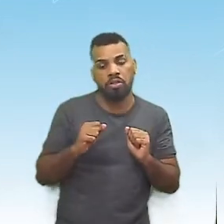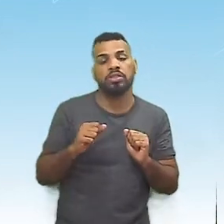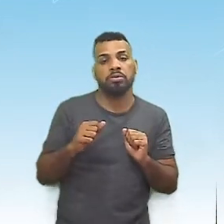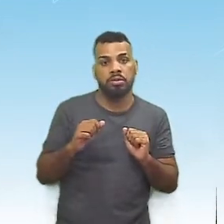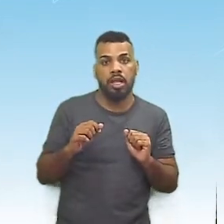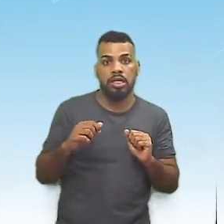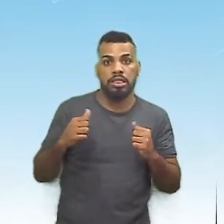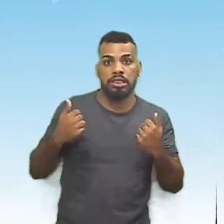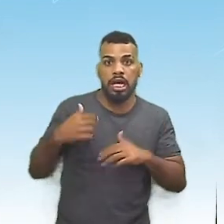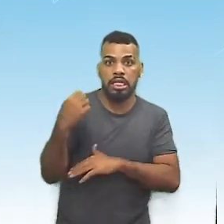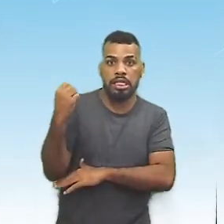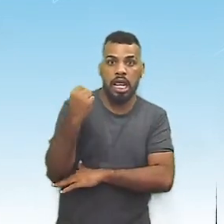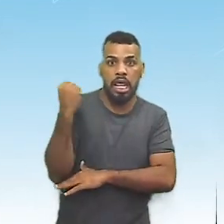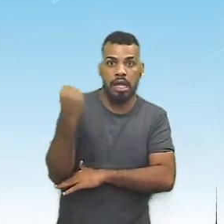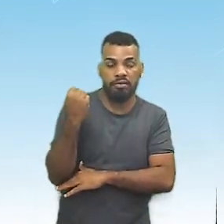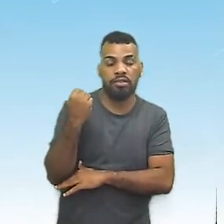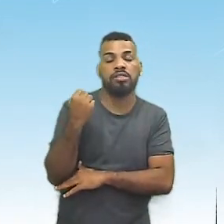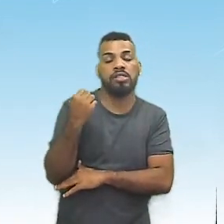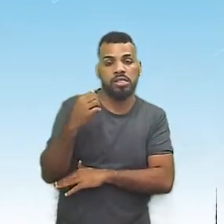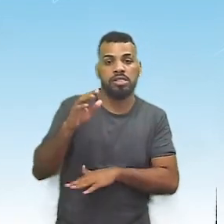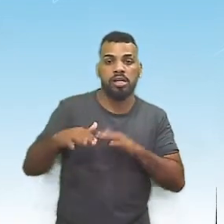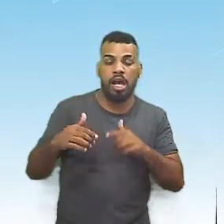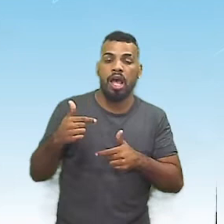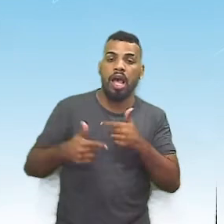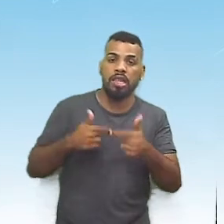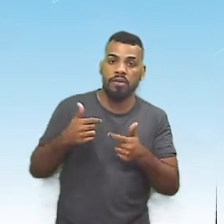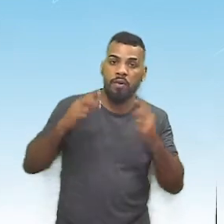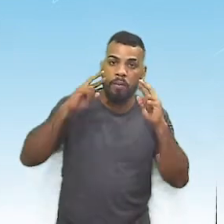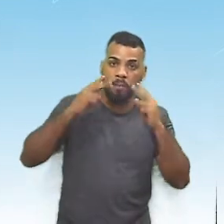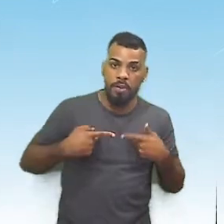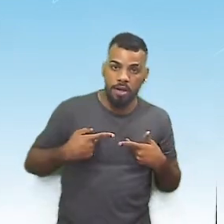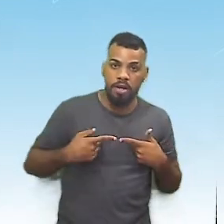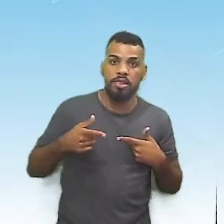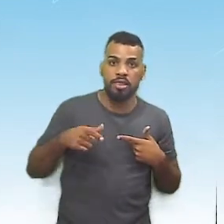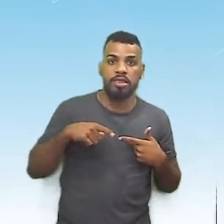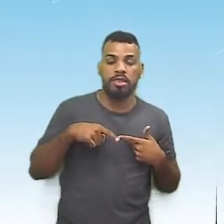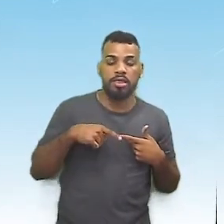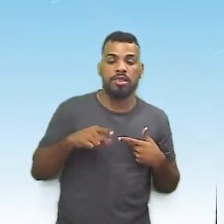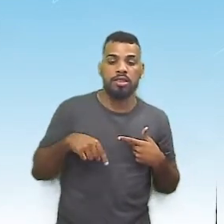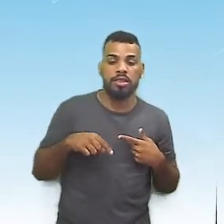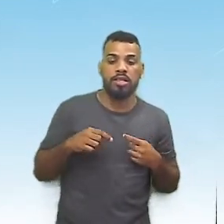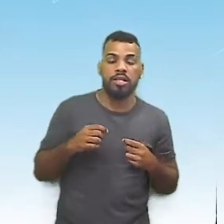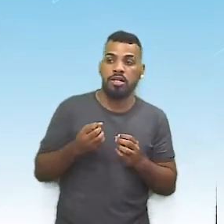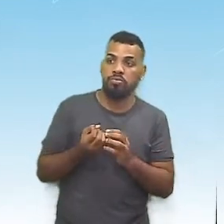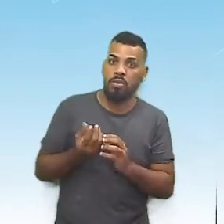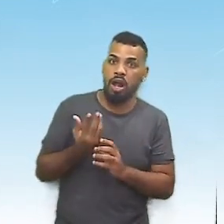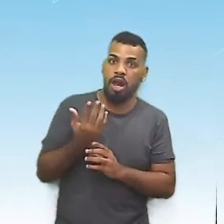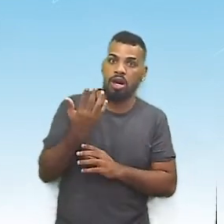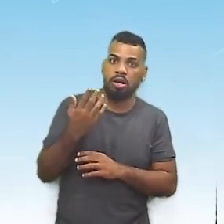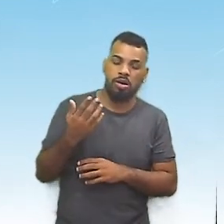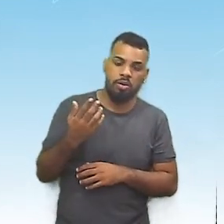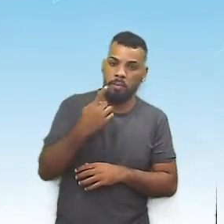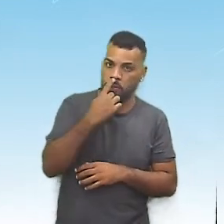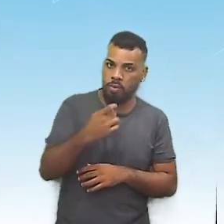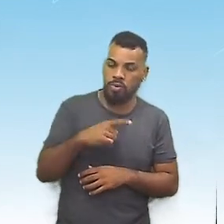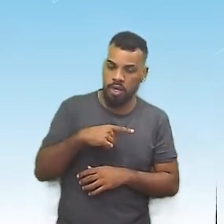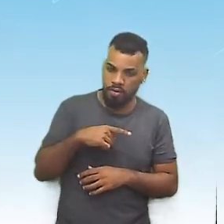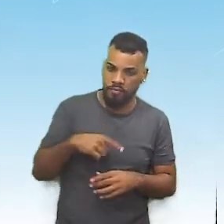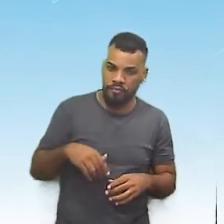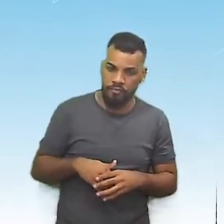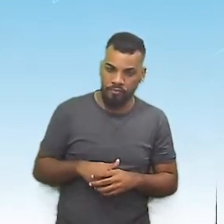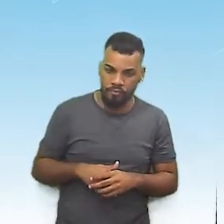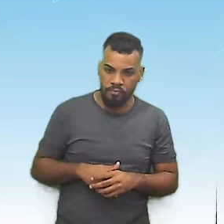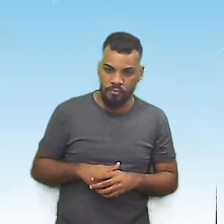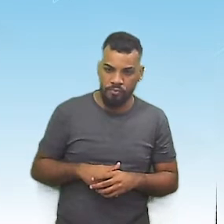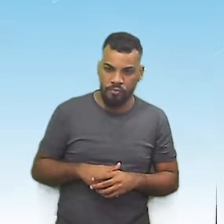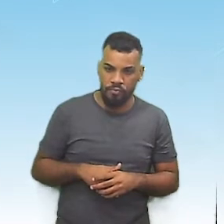agravar em função das atividades humanas relacionadas com a emissão de gases poluentes. E é claro que é